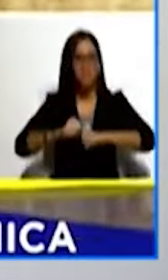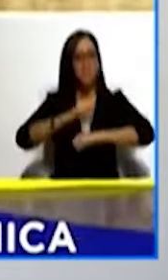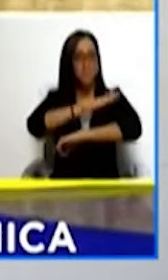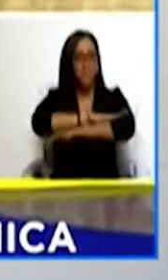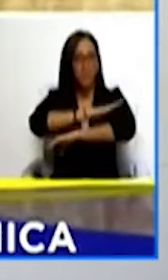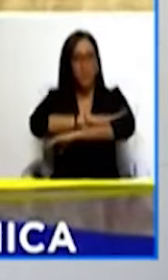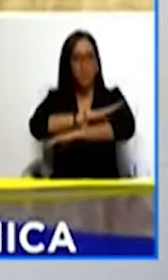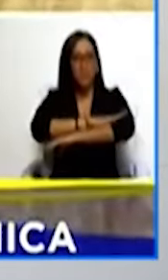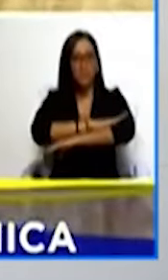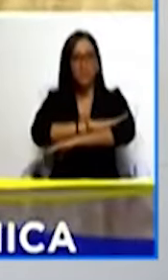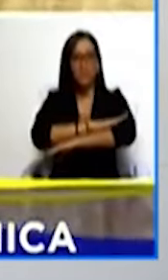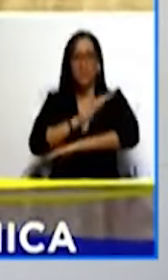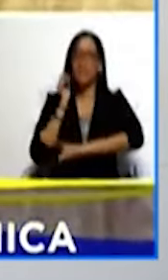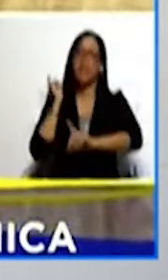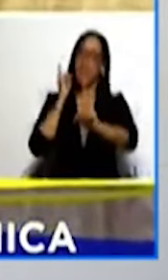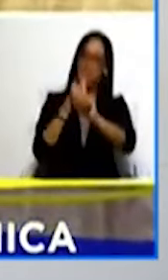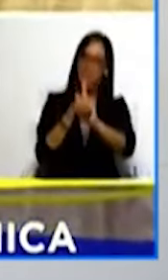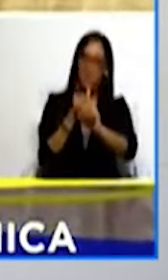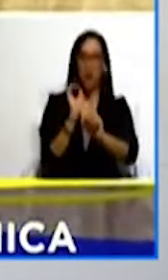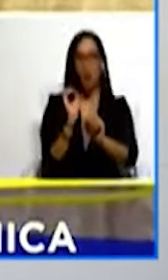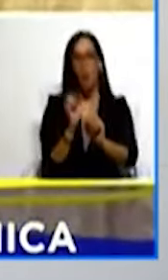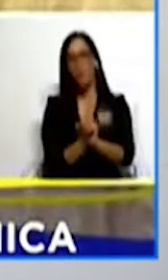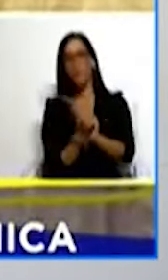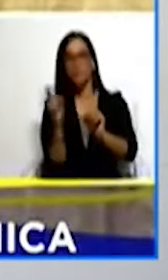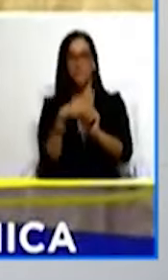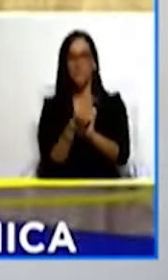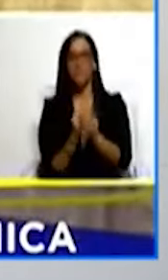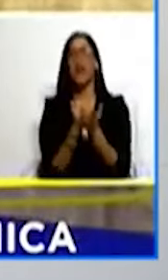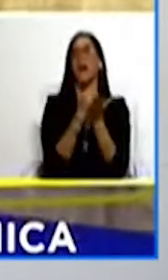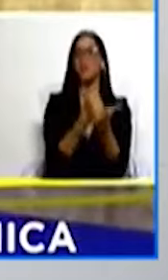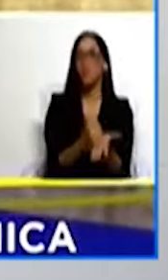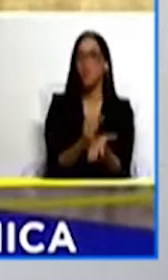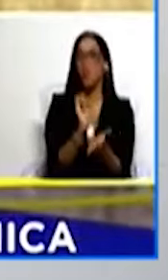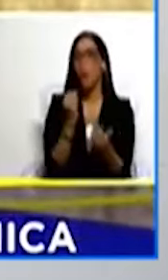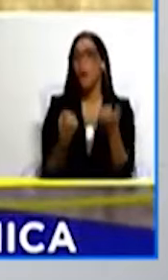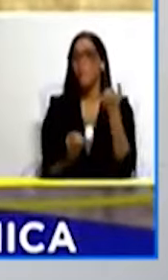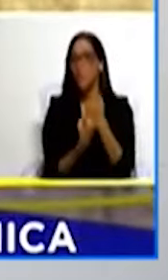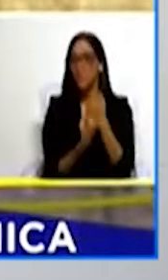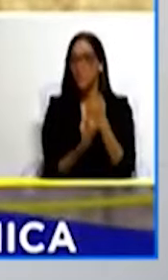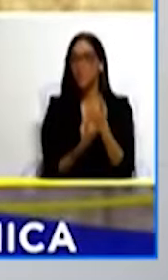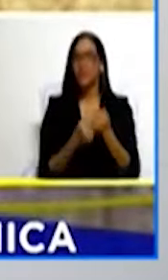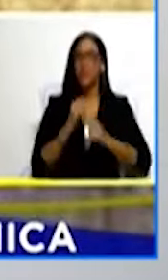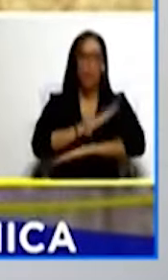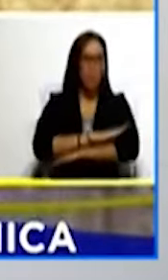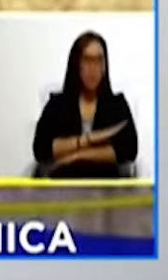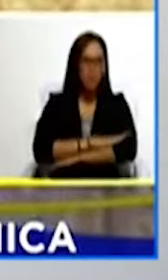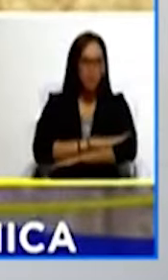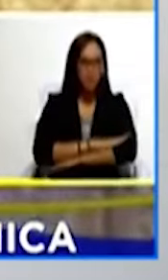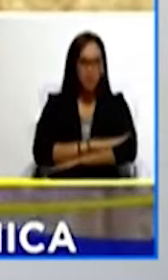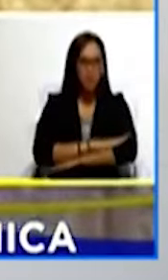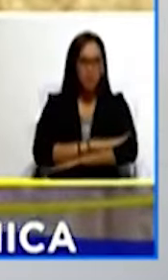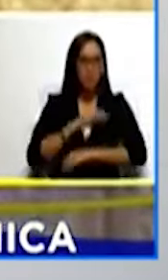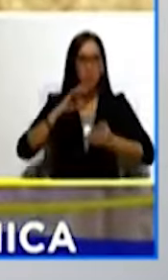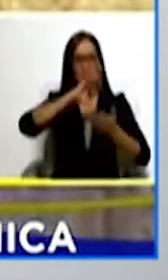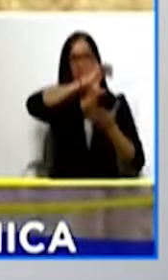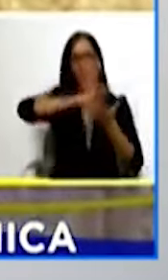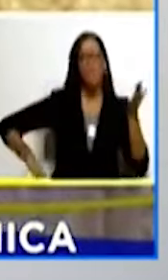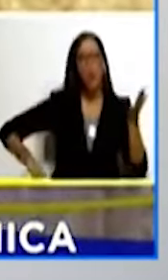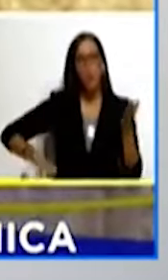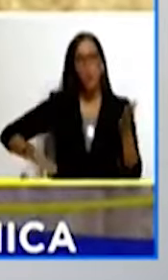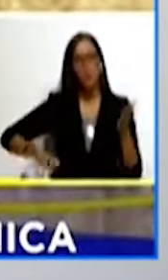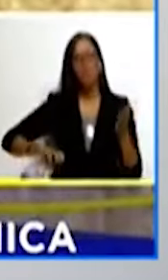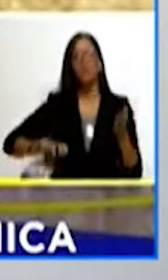um decreto lá se apropriando do território que está em disputa, o absurdo que naturalmente é uma questão sem efeito. Claro que resguardadas as